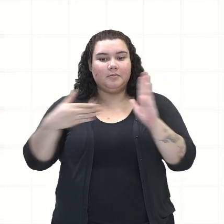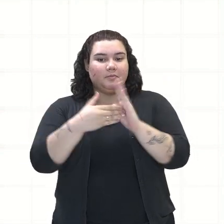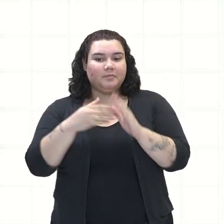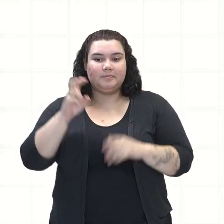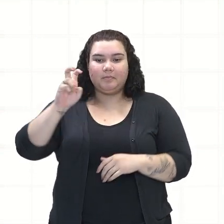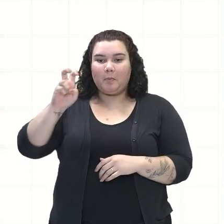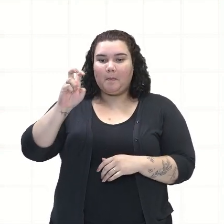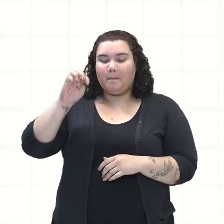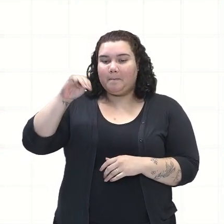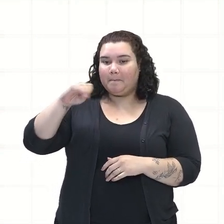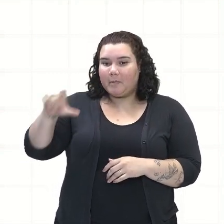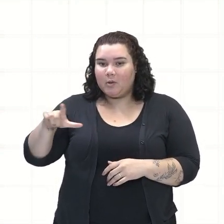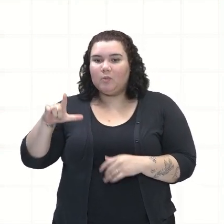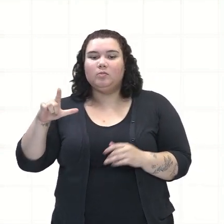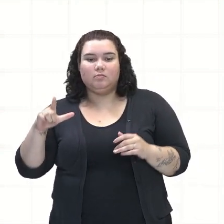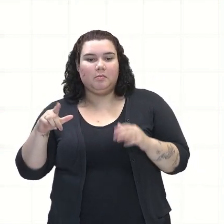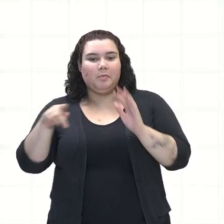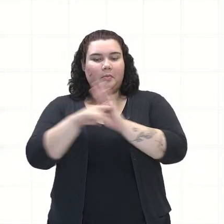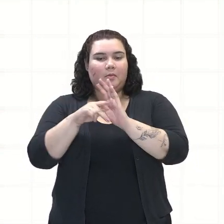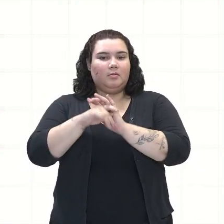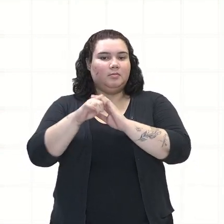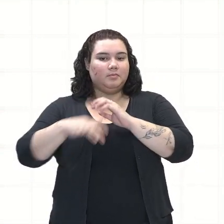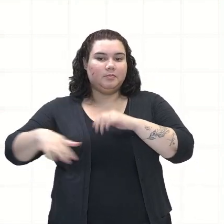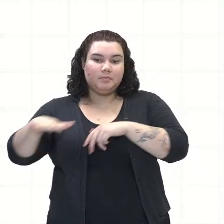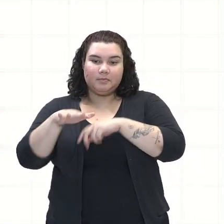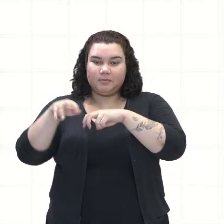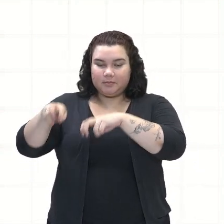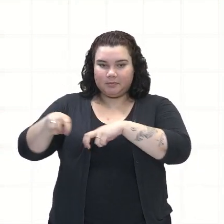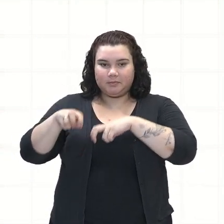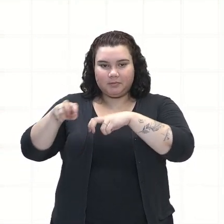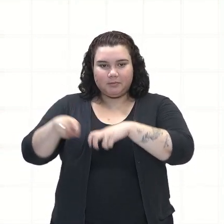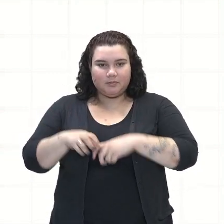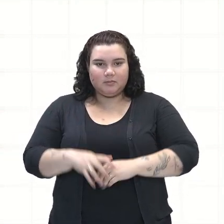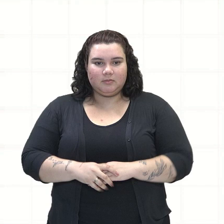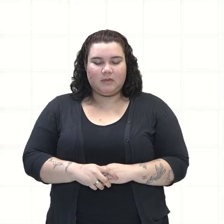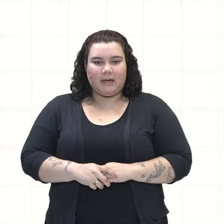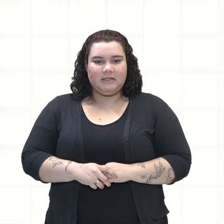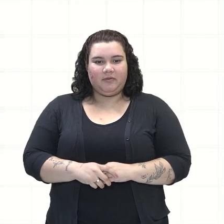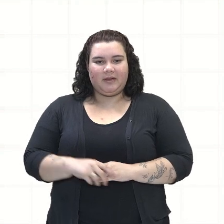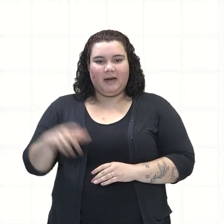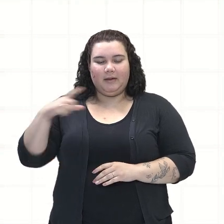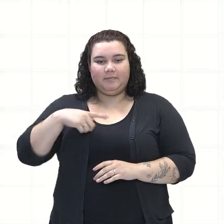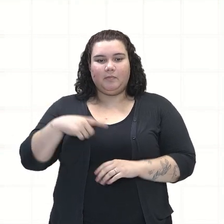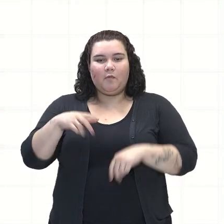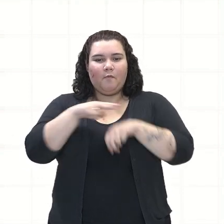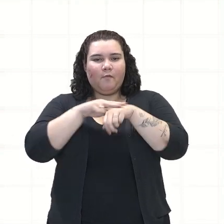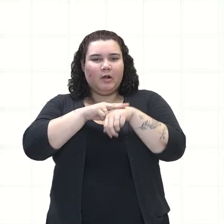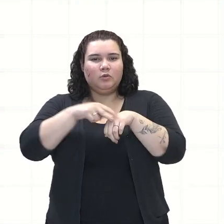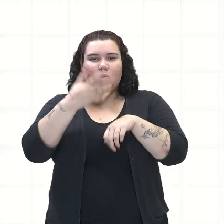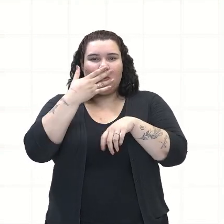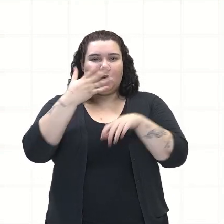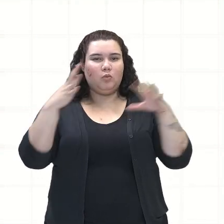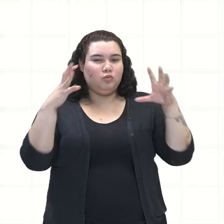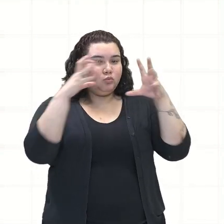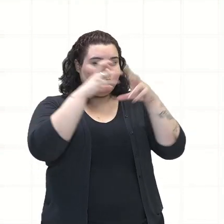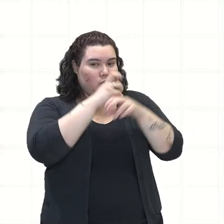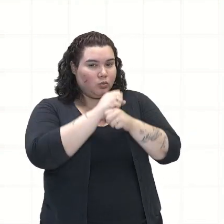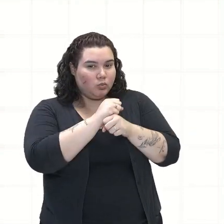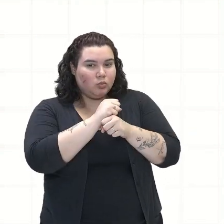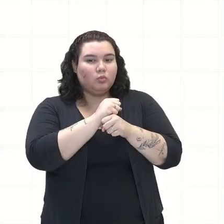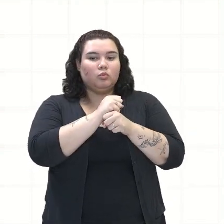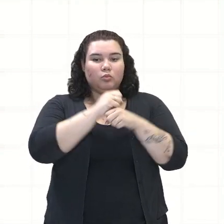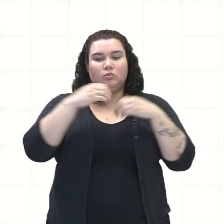estabelecimentos agropecuários, certo? Nesse tom de verde mais escuro, próximo do tom de verde da nossa bandeira, da bandeira do